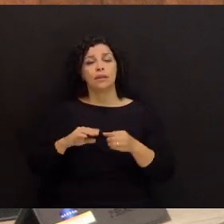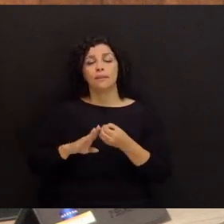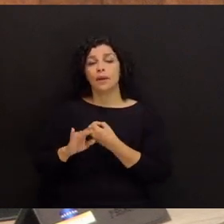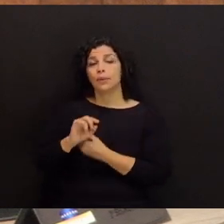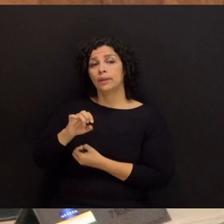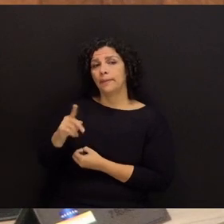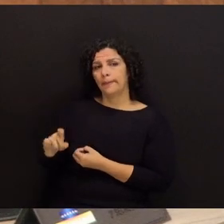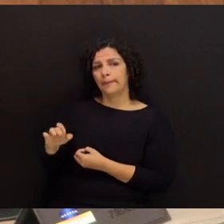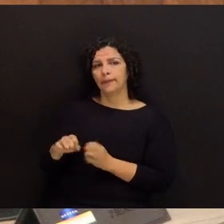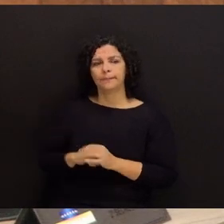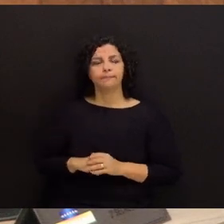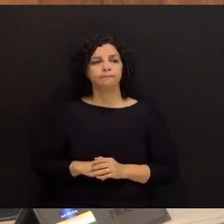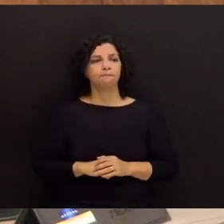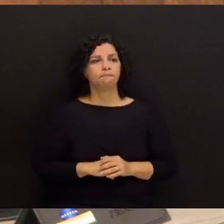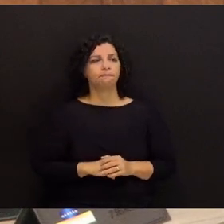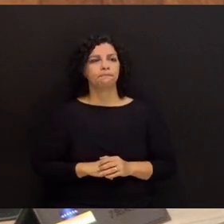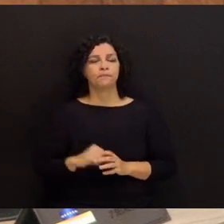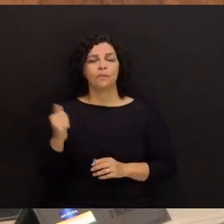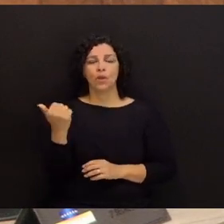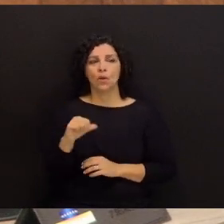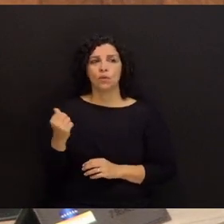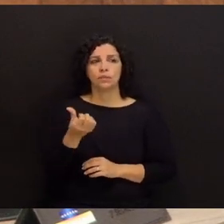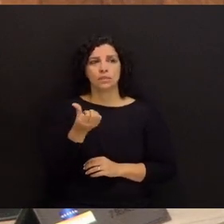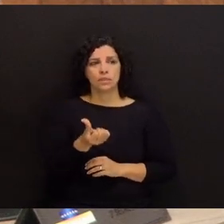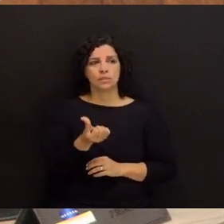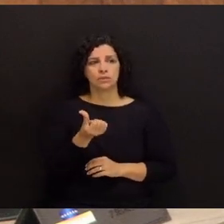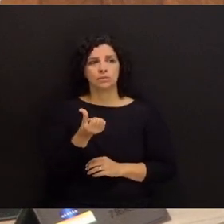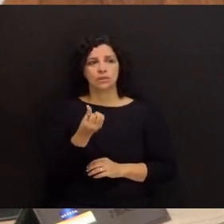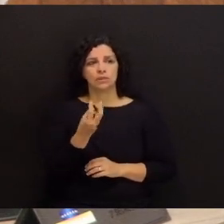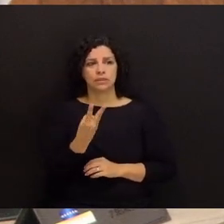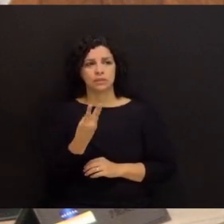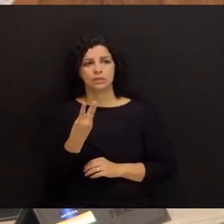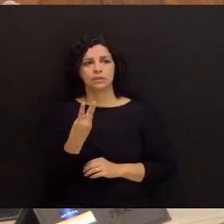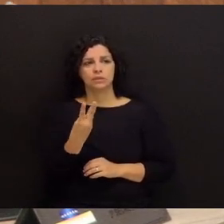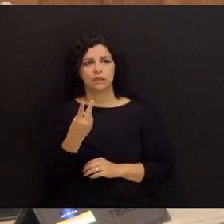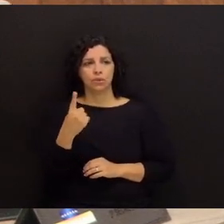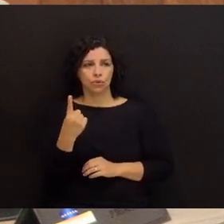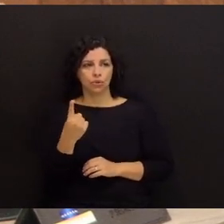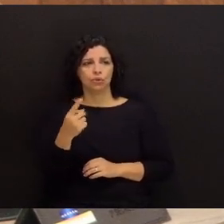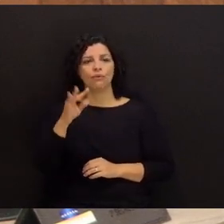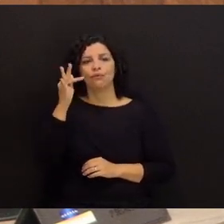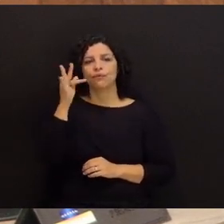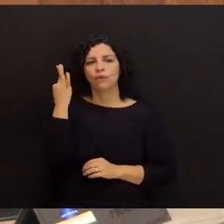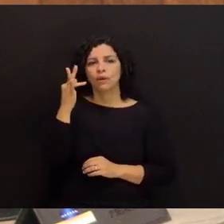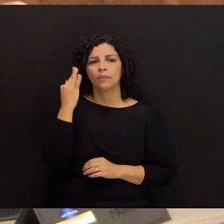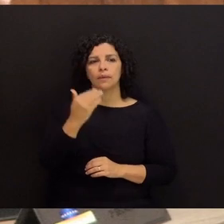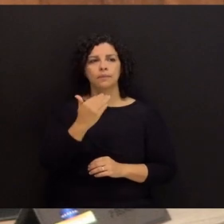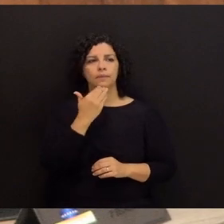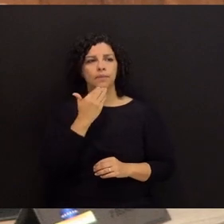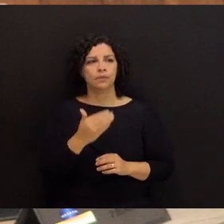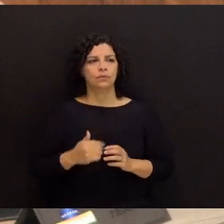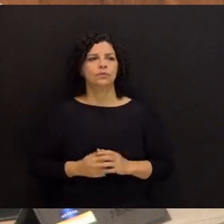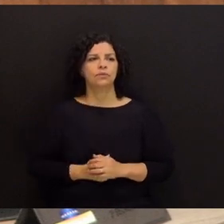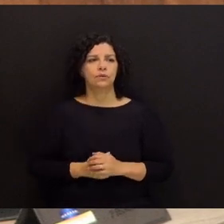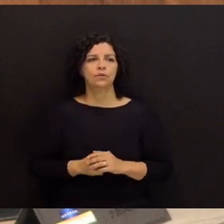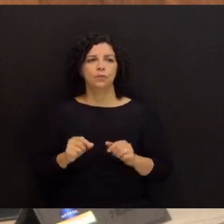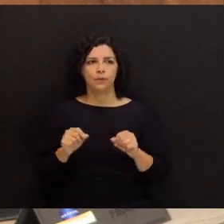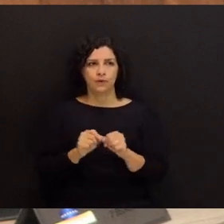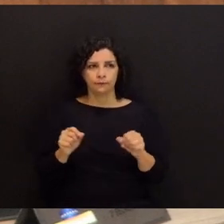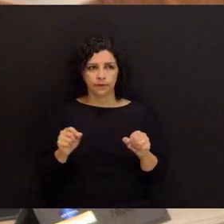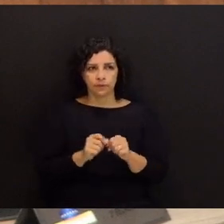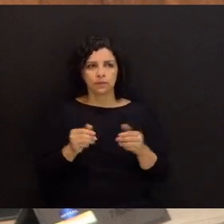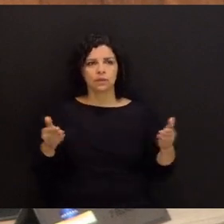indicação de número 11.631 do vereador Ailton fenemê que